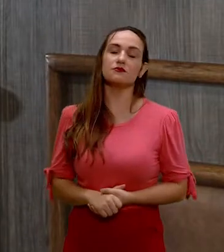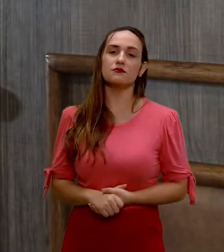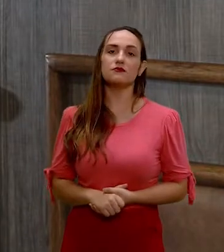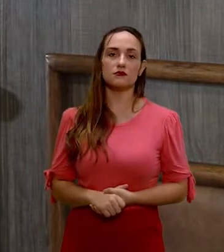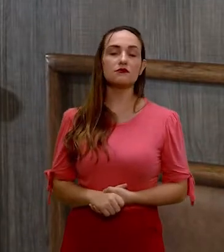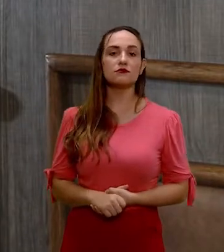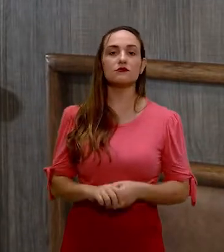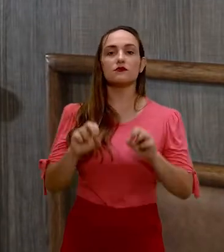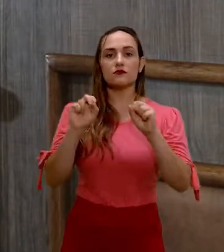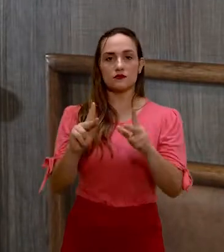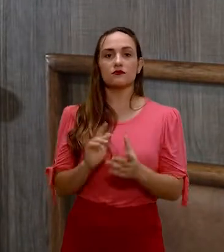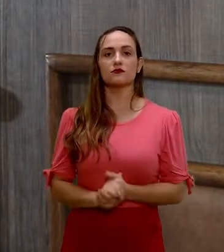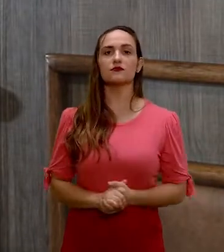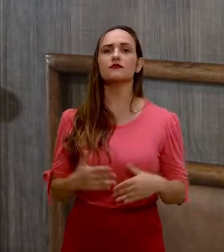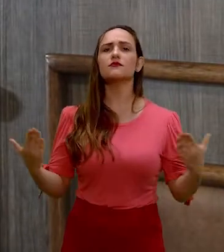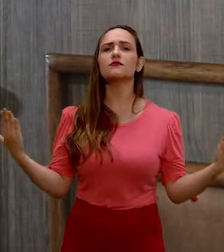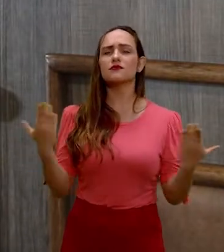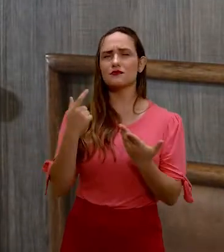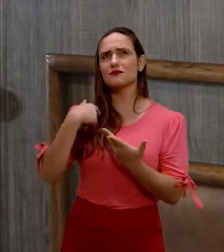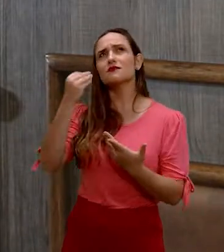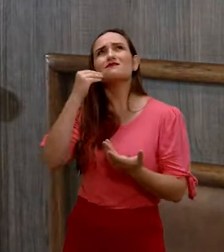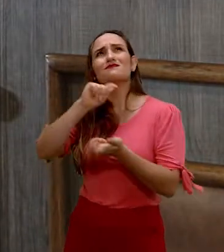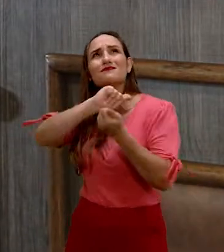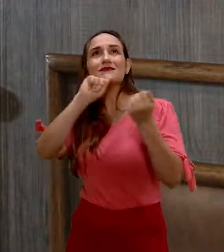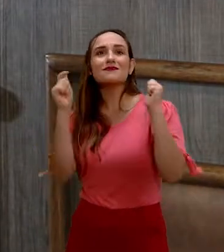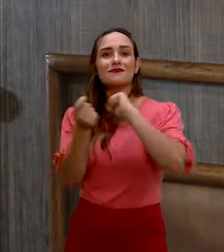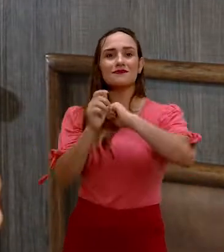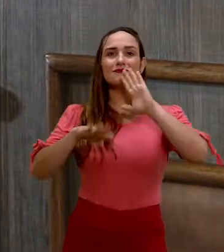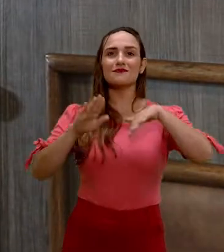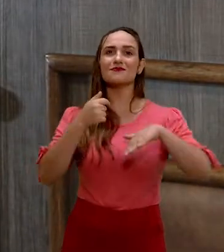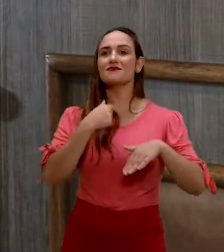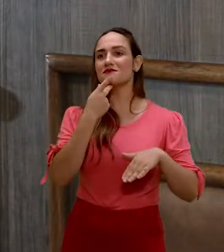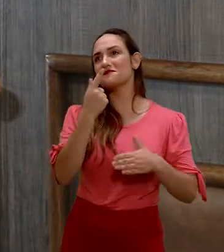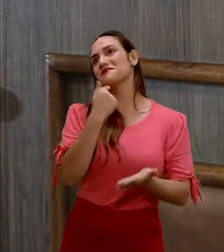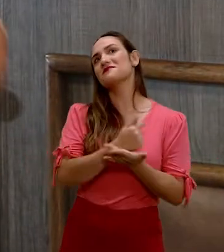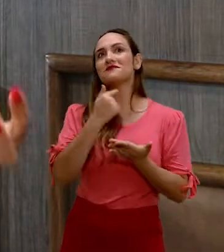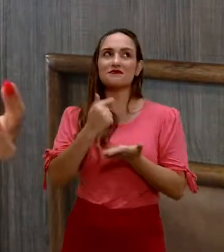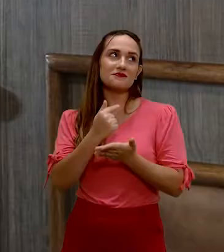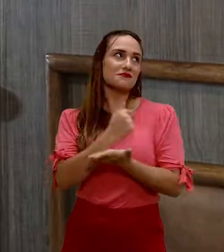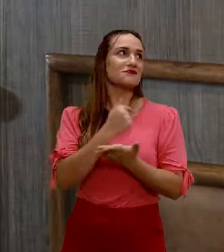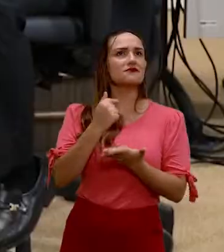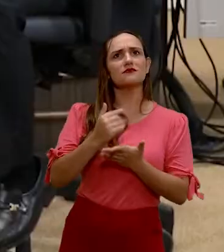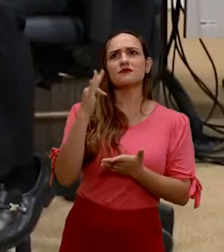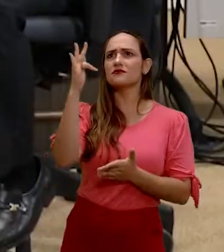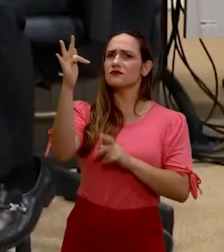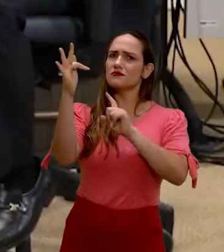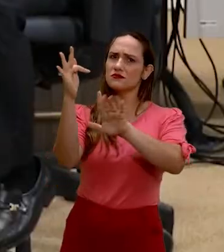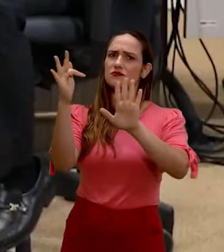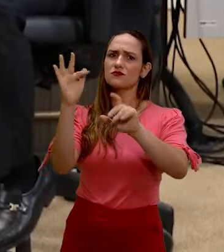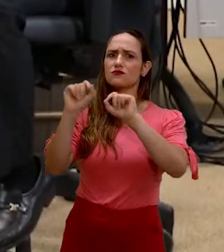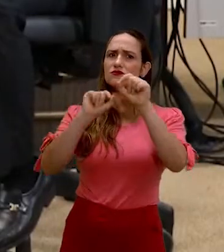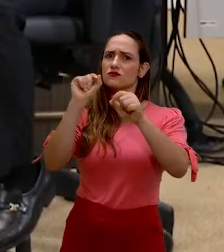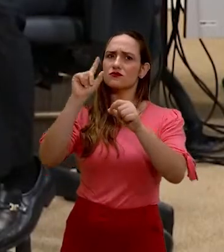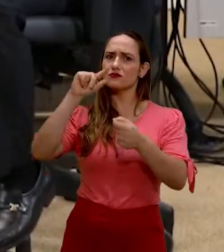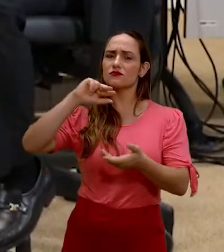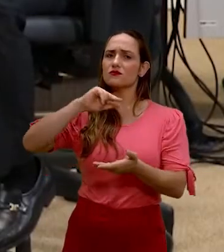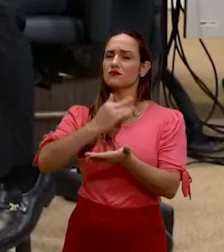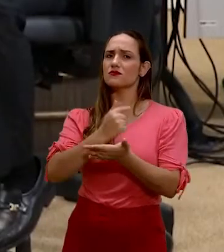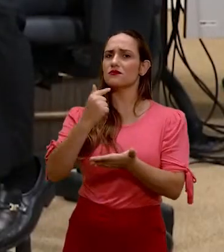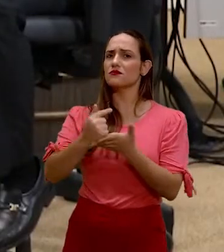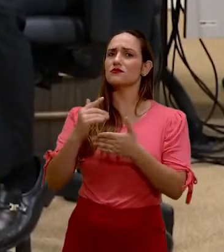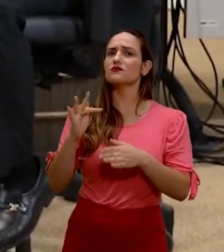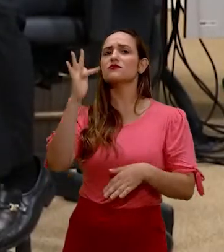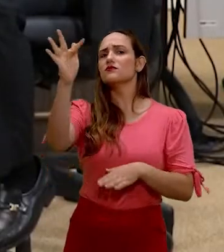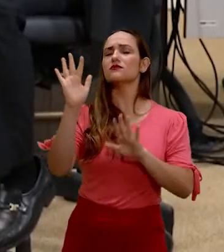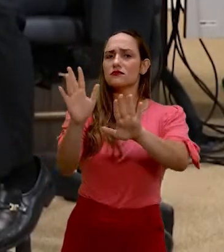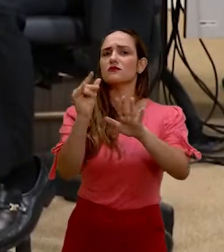E dando mais clareza para isso ainda, porque a gente fala cartório do futuro, a CPE tem outro